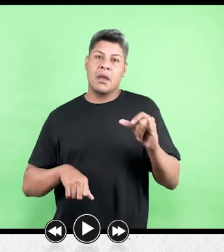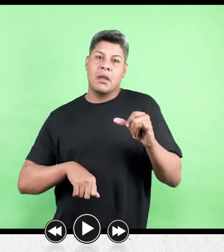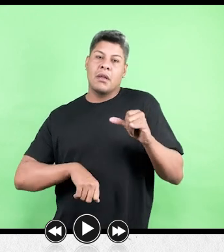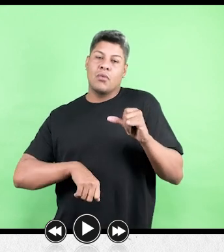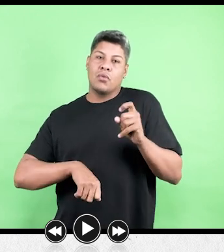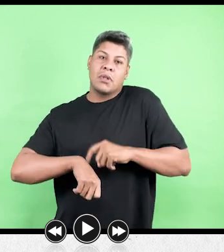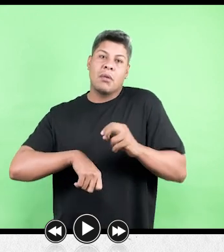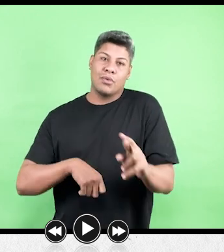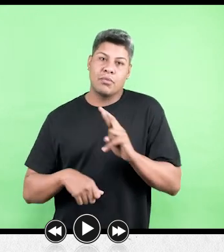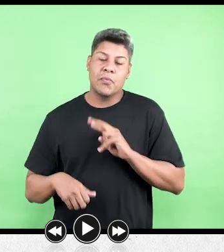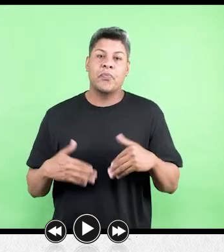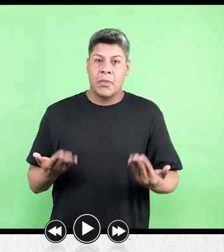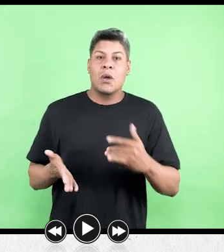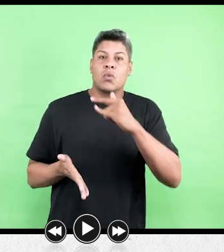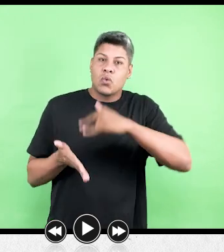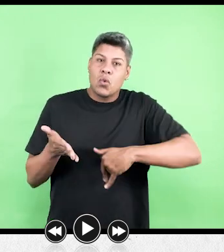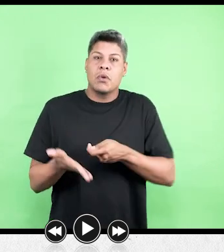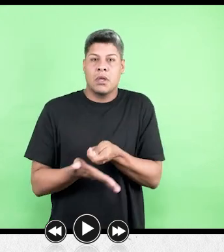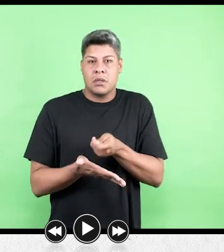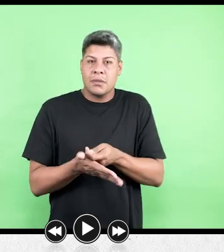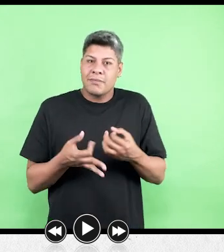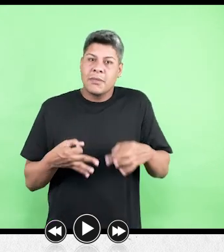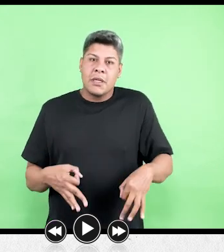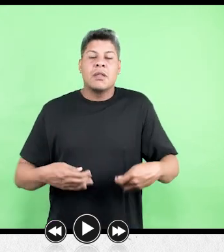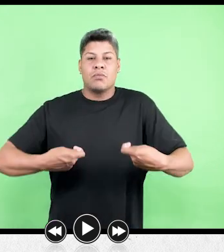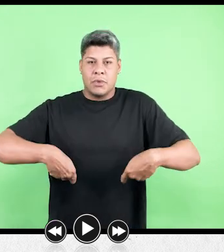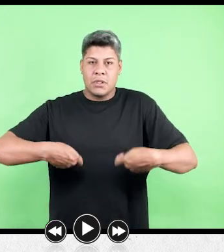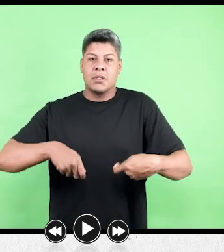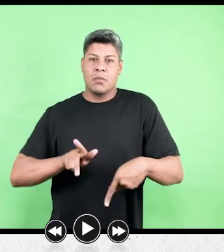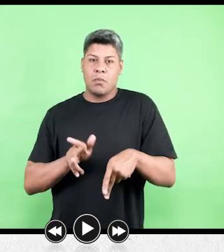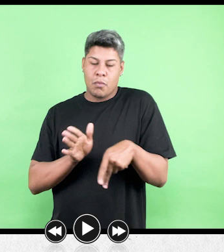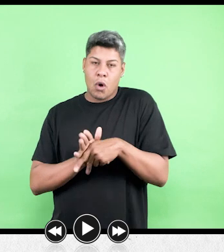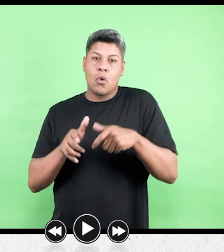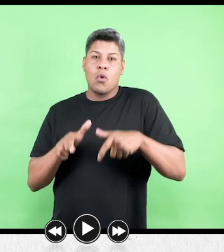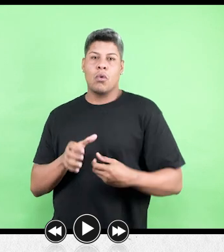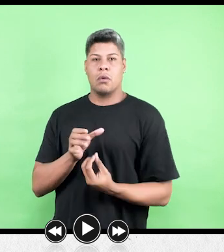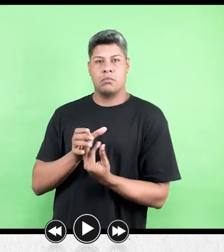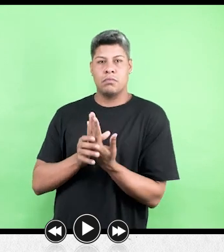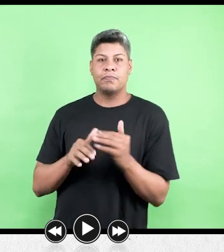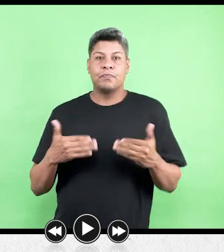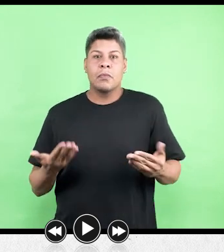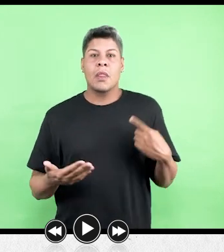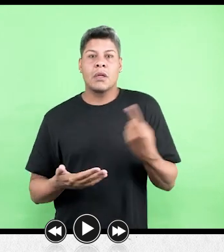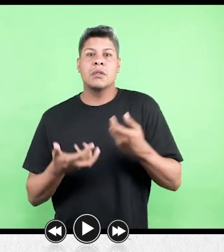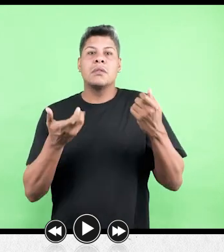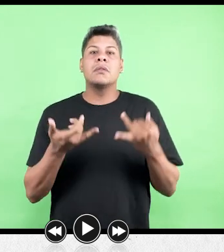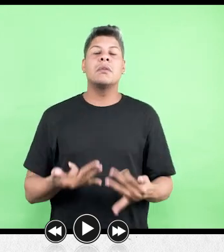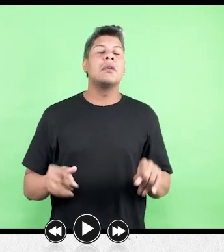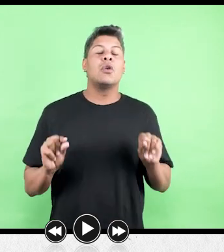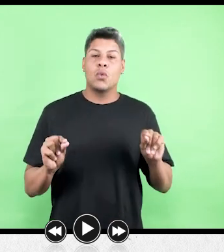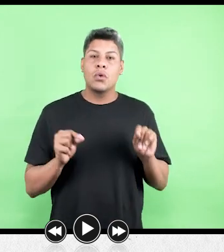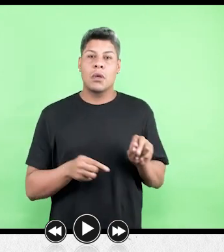Então, esses são os documentos, né, as exigências legais que são necessárias nos mananciais de captação. Aí, quando a gente parte para a parte